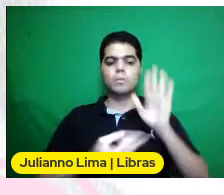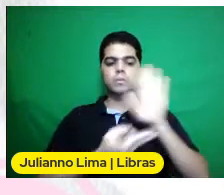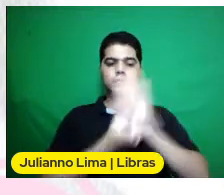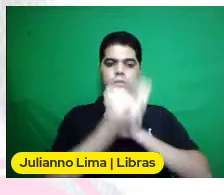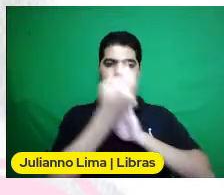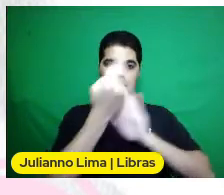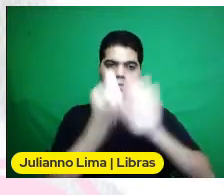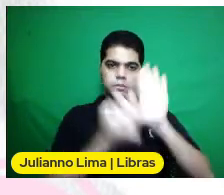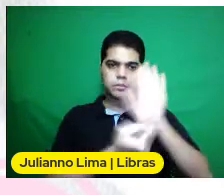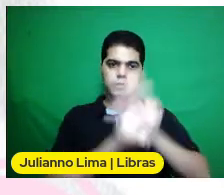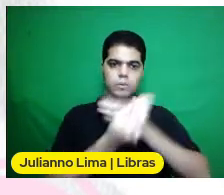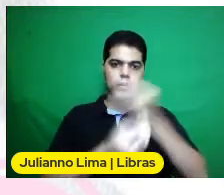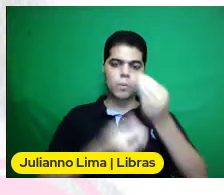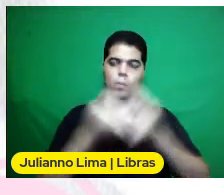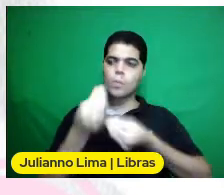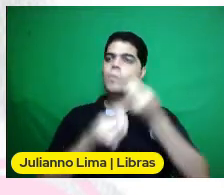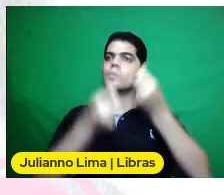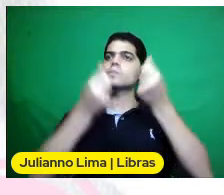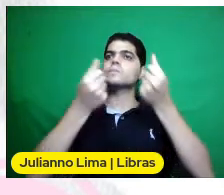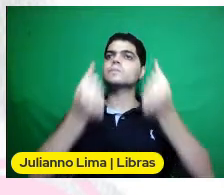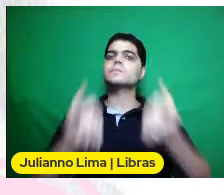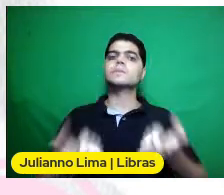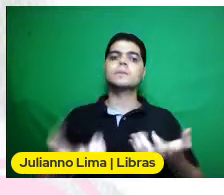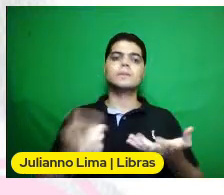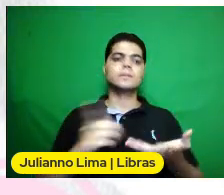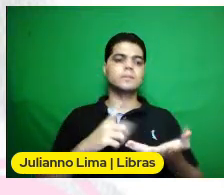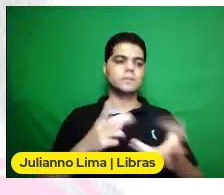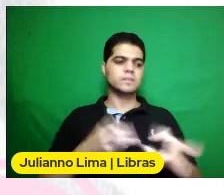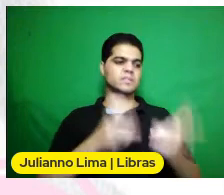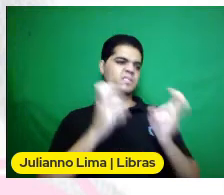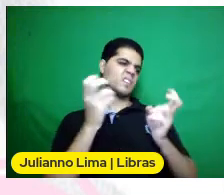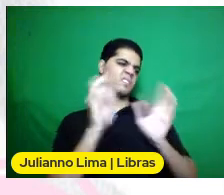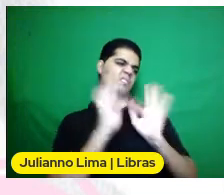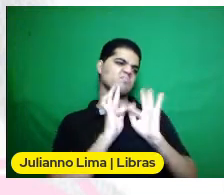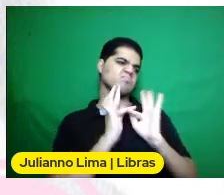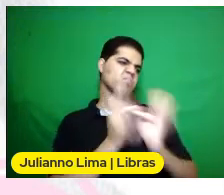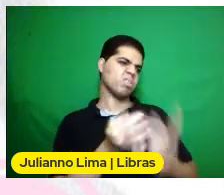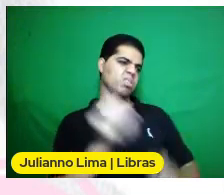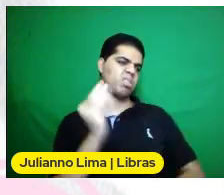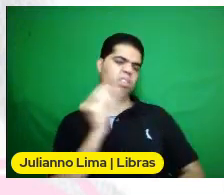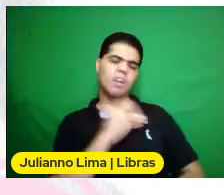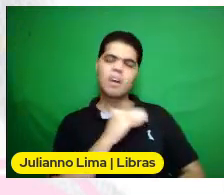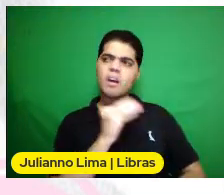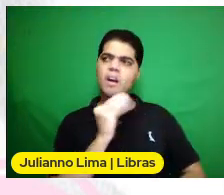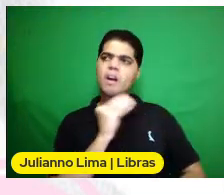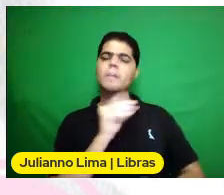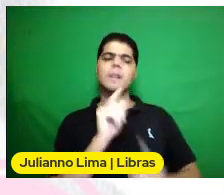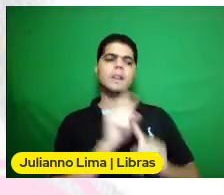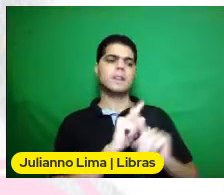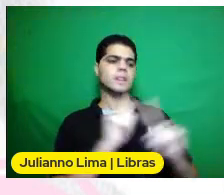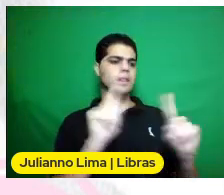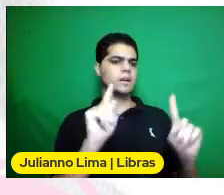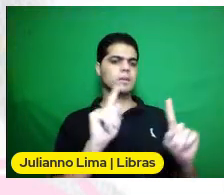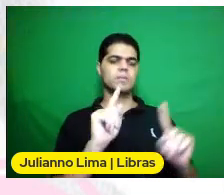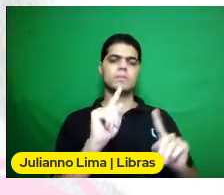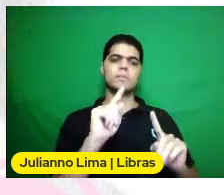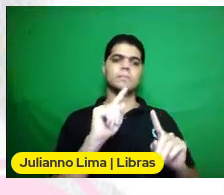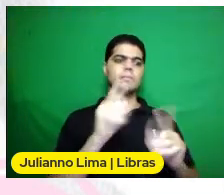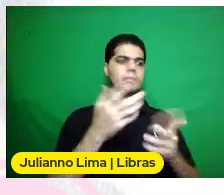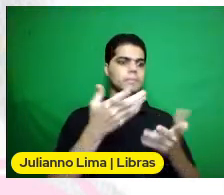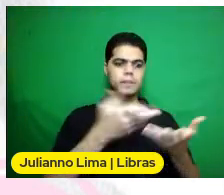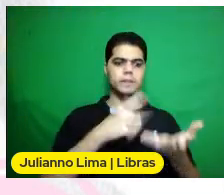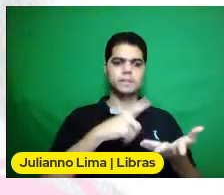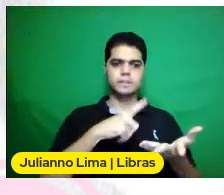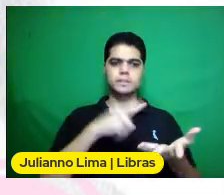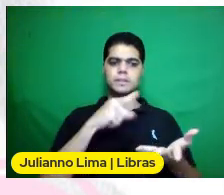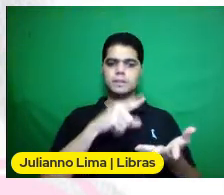como é que eu posso dizer, tão pobre, né? Que seria seria a